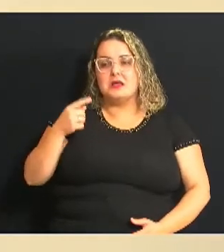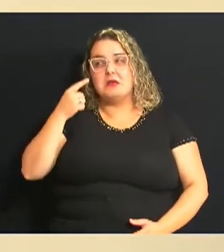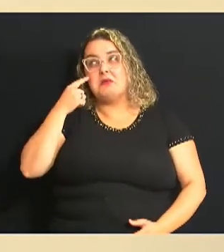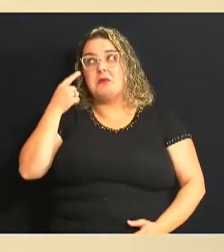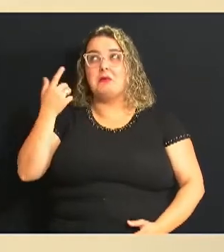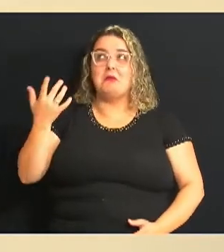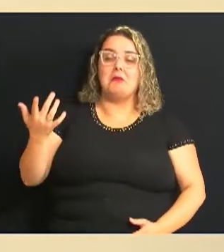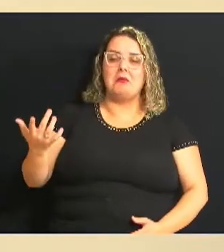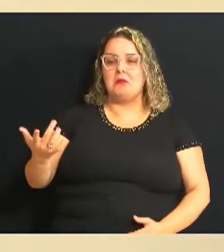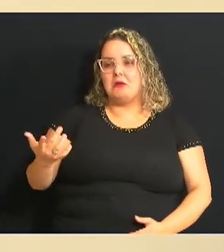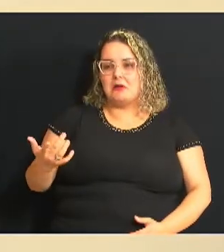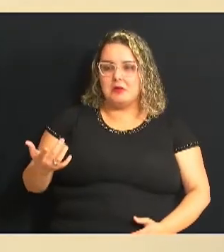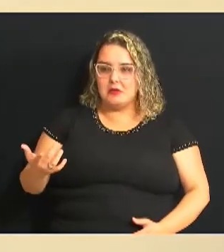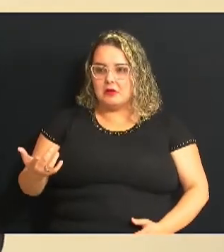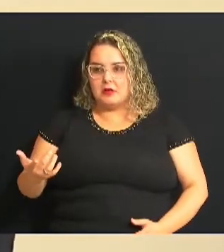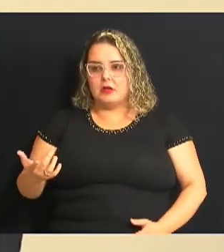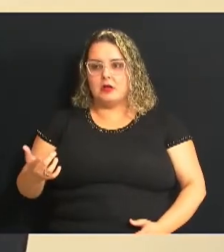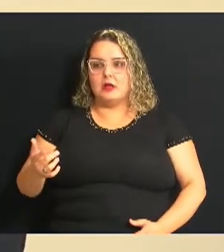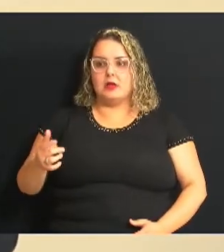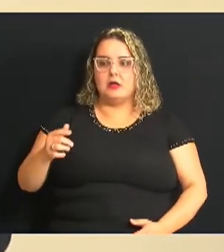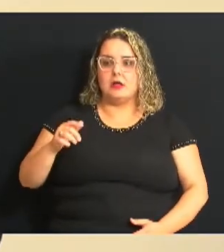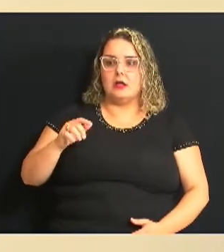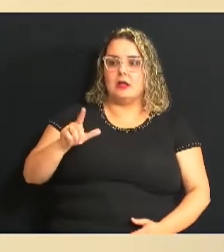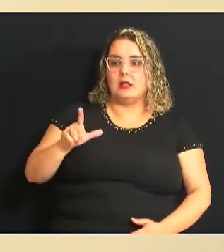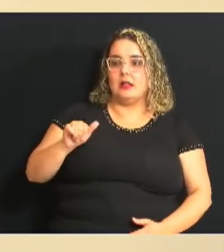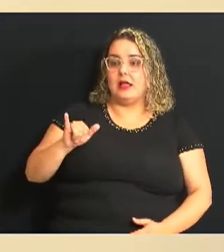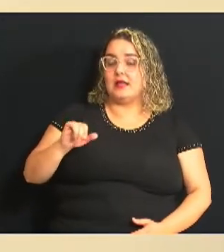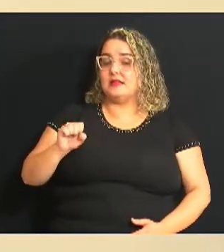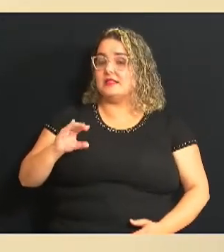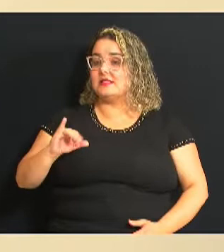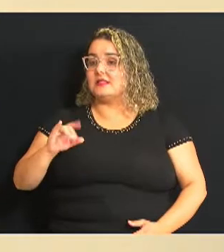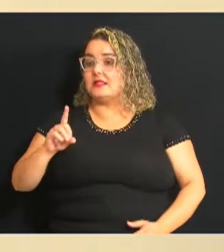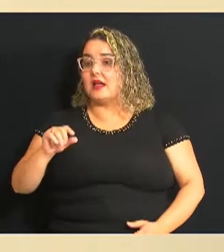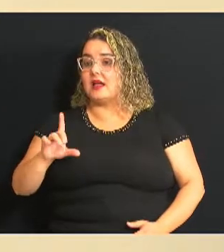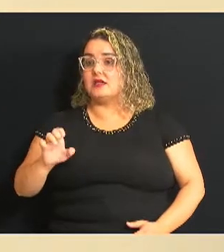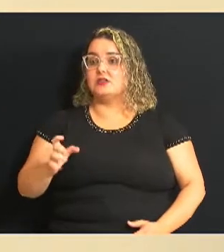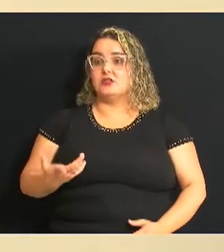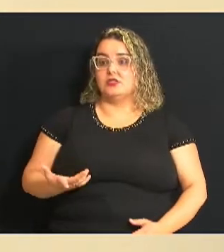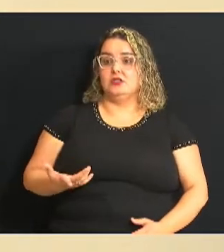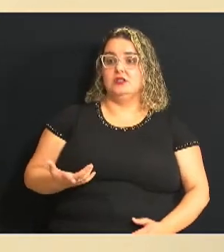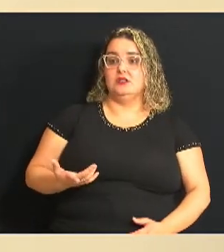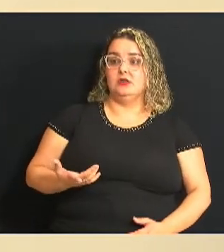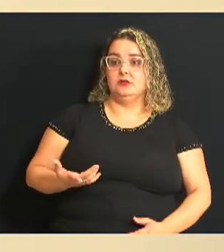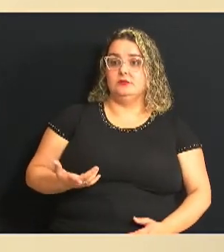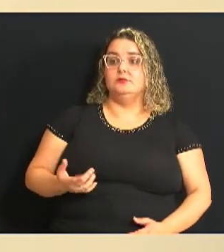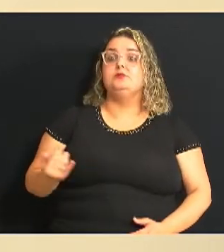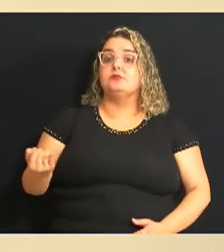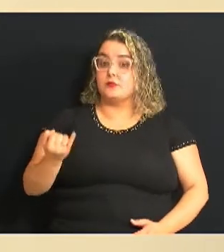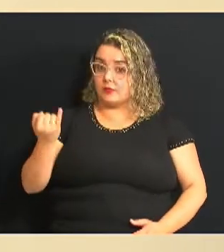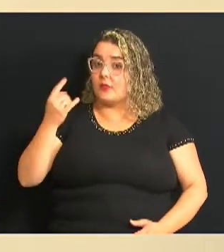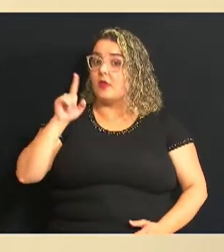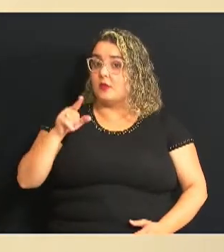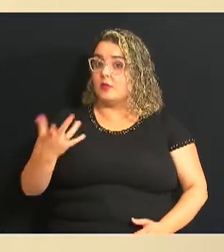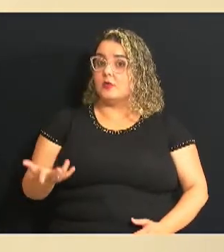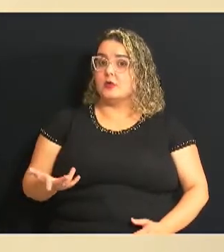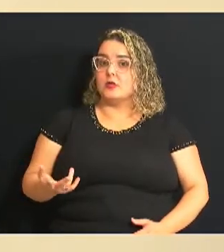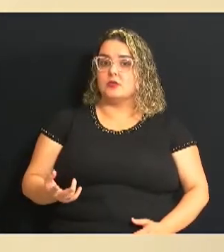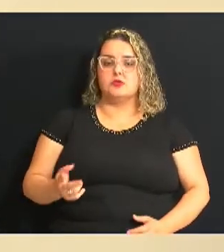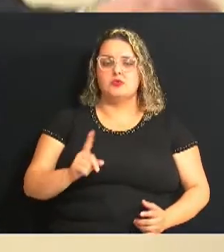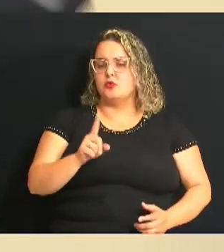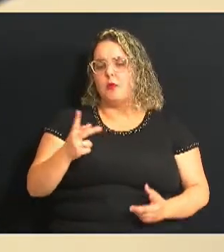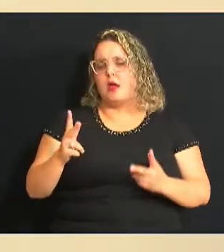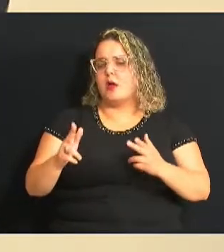de ateísmo. Não é. Laicidade é algo muito importante, porque